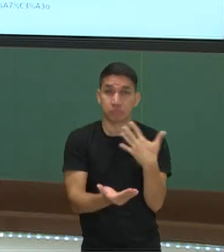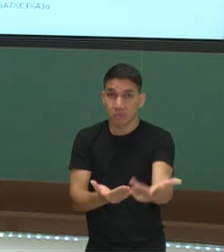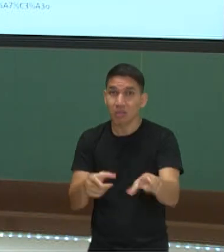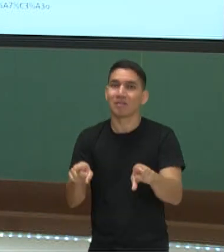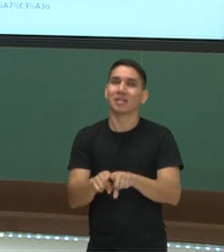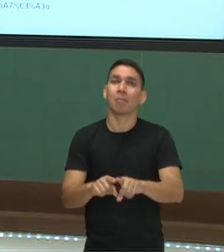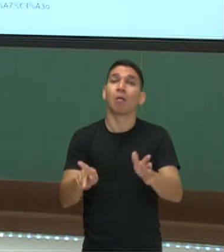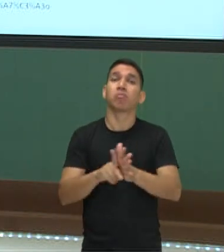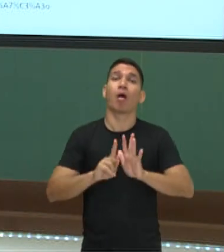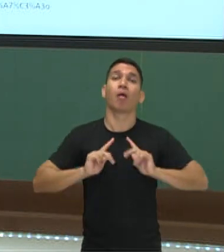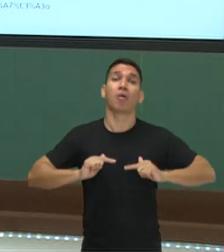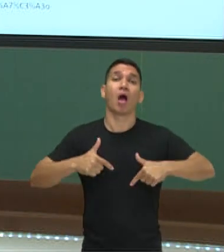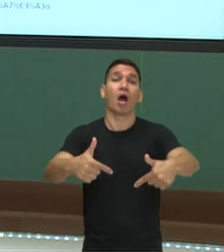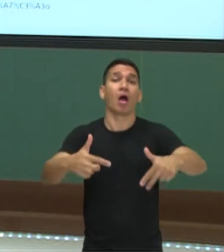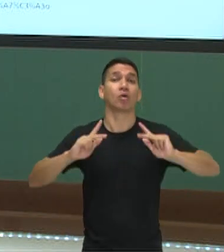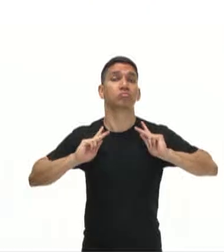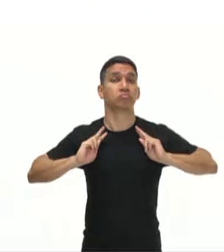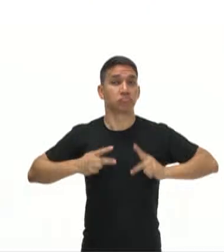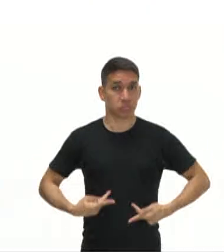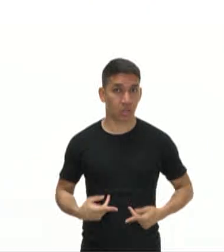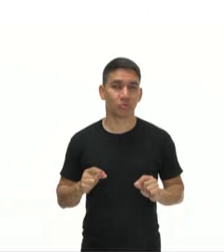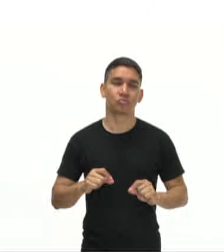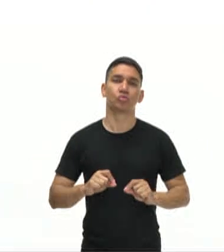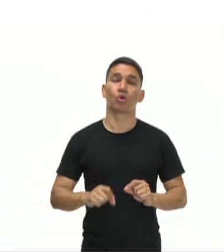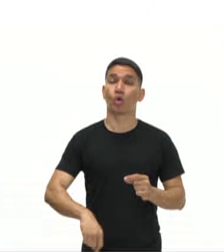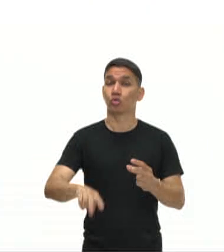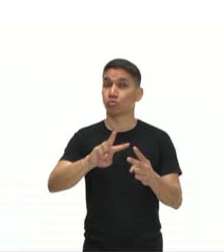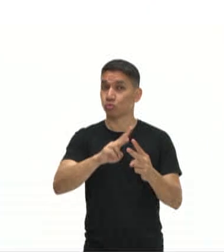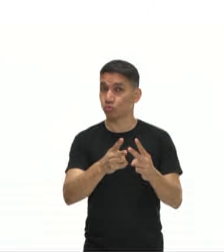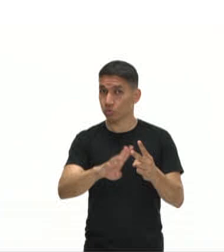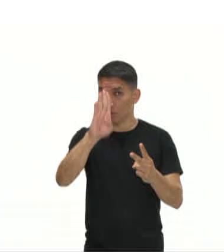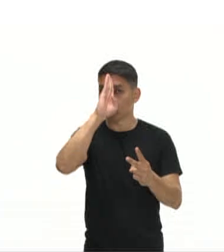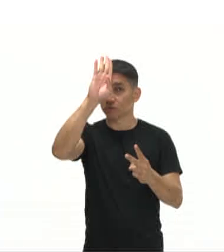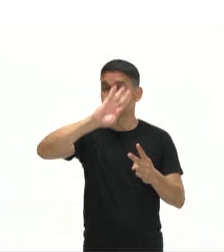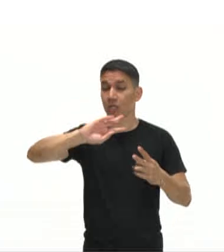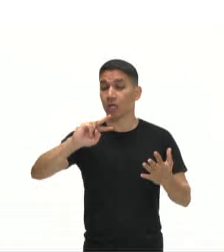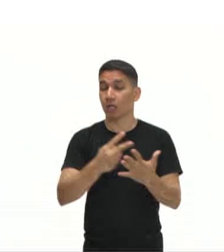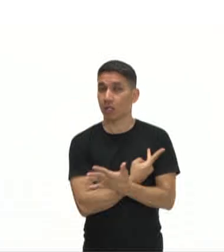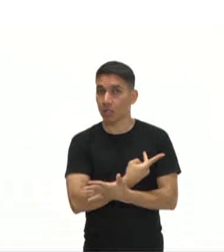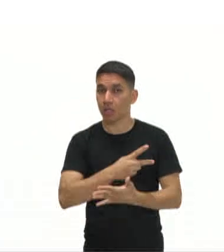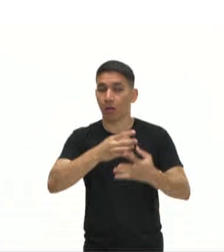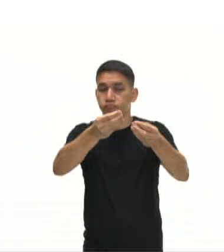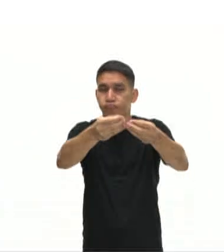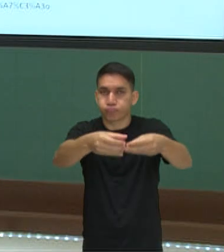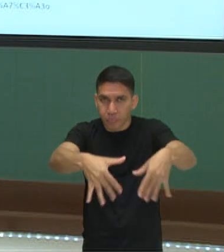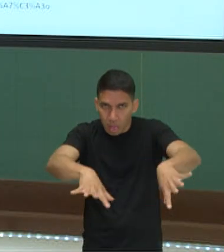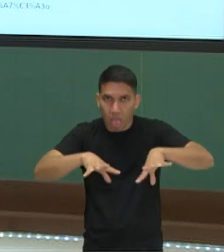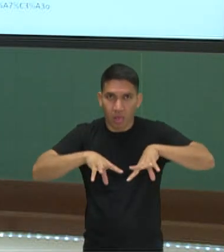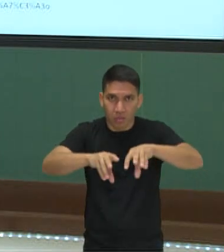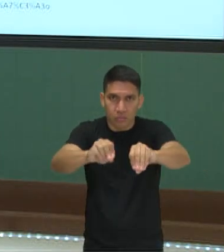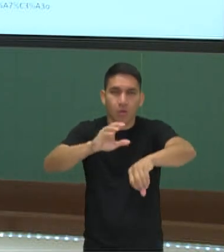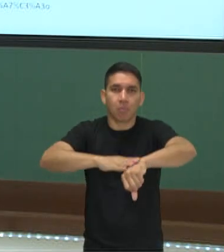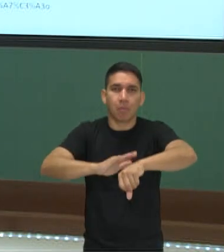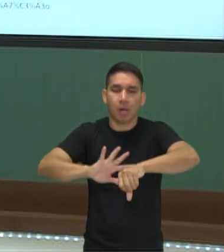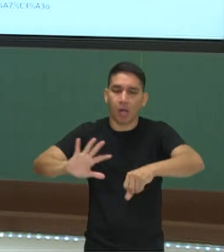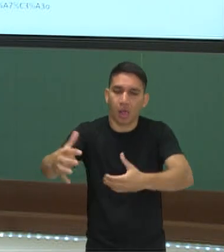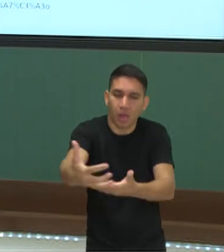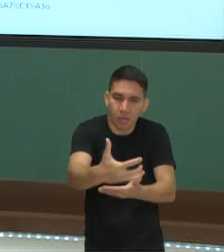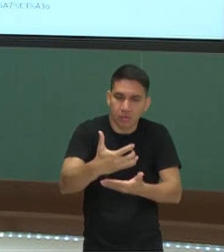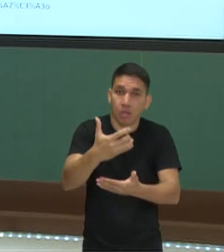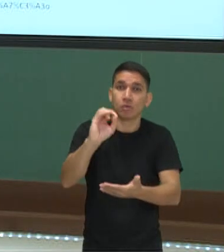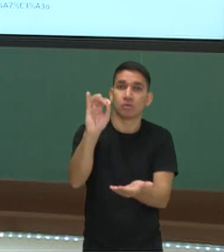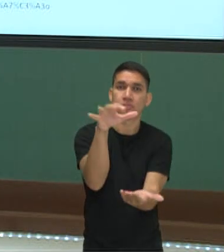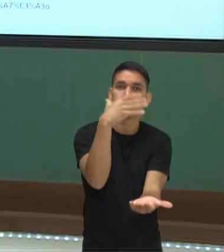os dois principais fatores que causam essa degradação do solo. Então, quando nós retiramos a